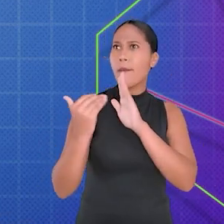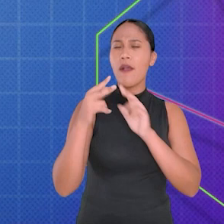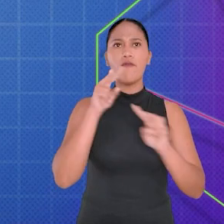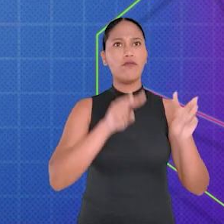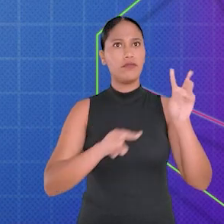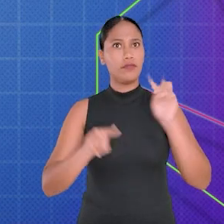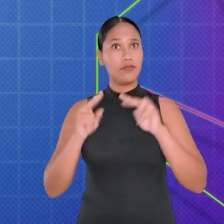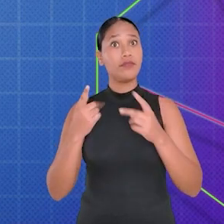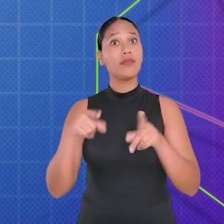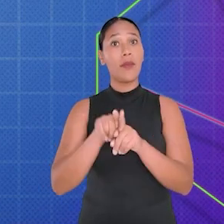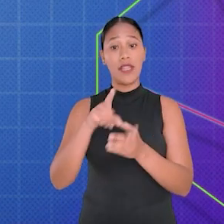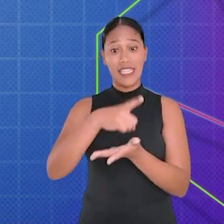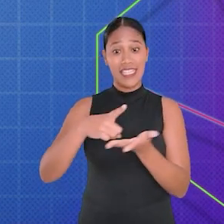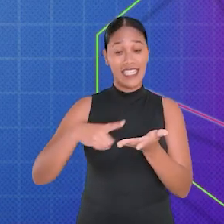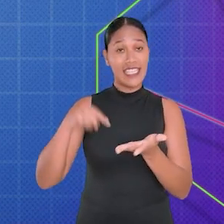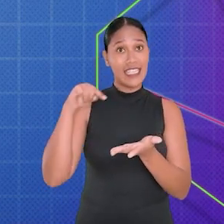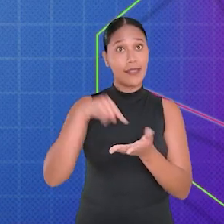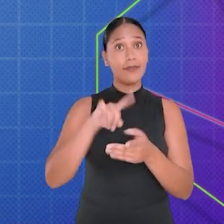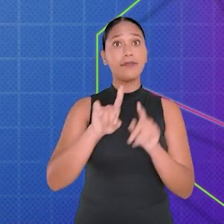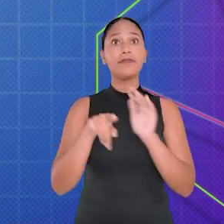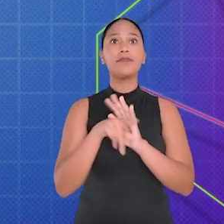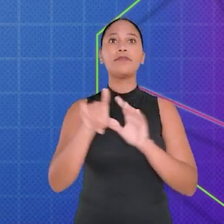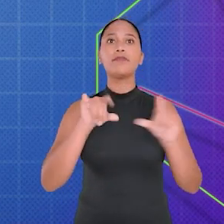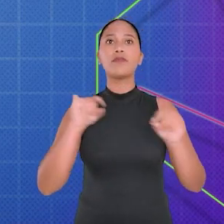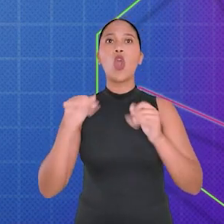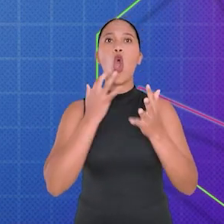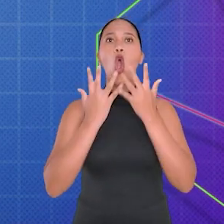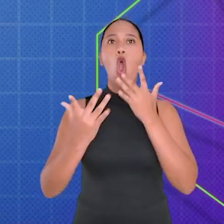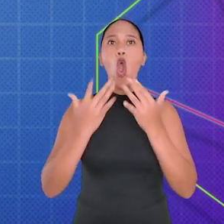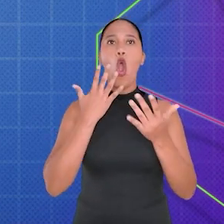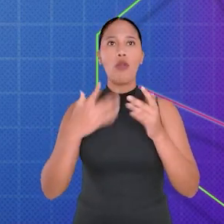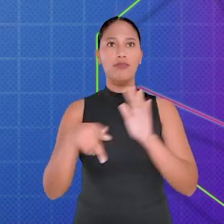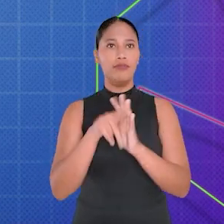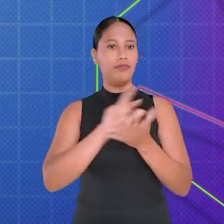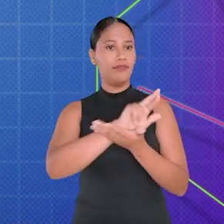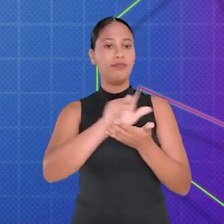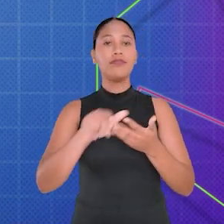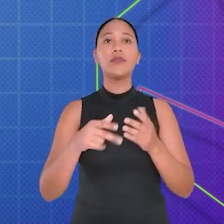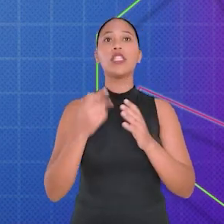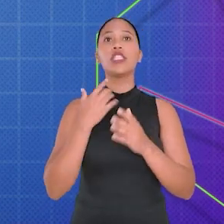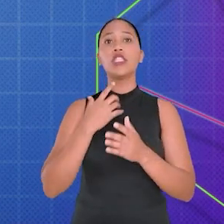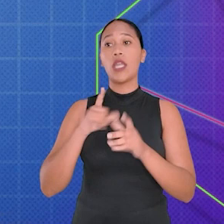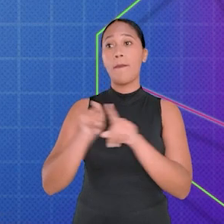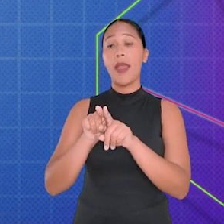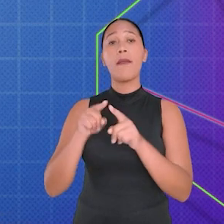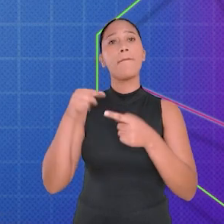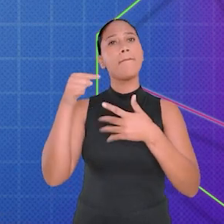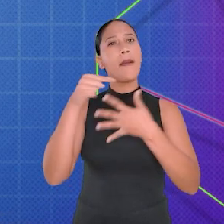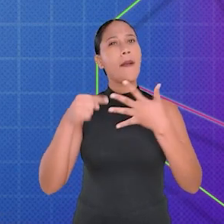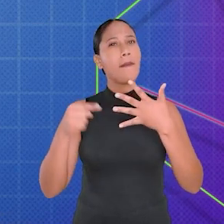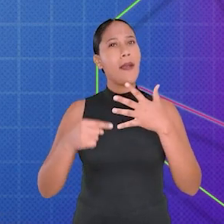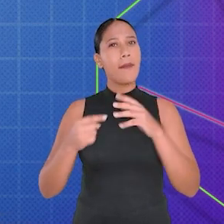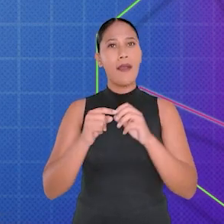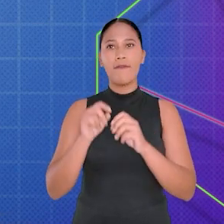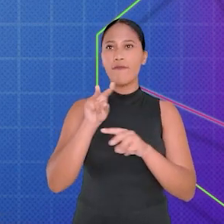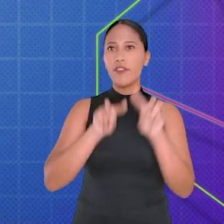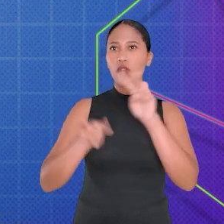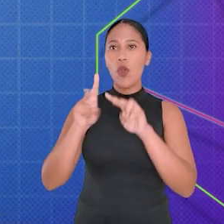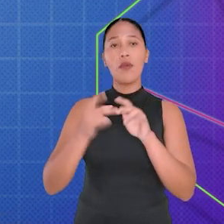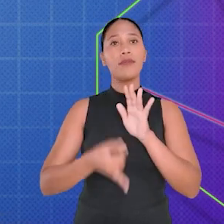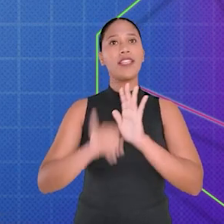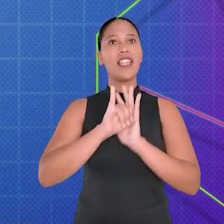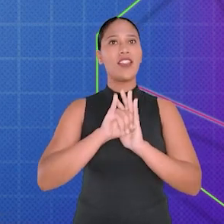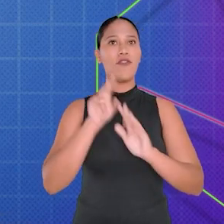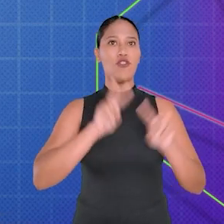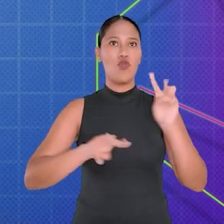estilo visual. O design gráfico também é responsável por escolher as cores, texturas, tipografias e outros elementos visuais que